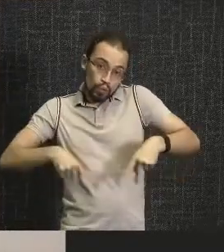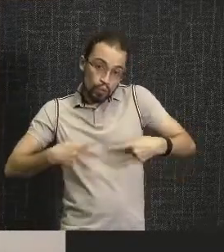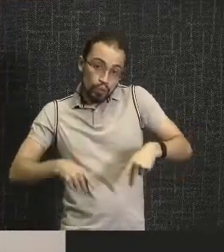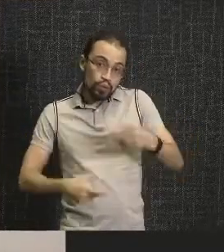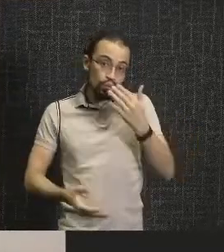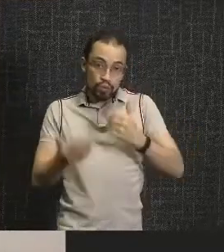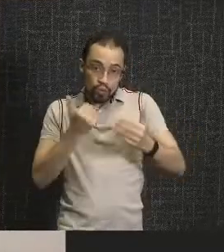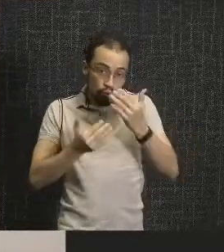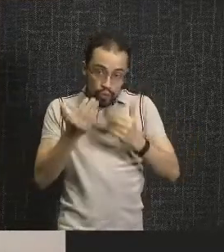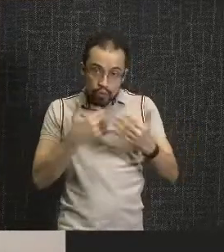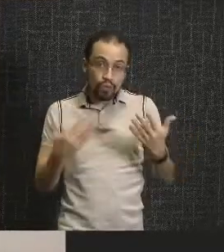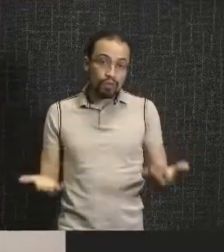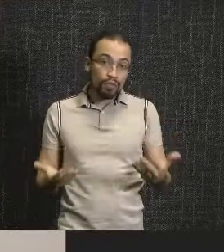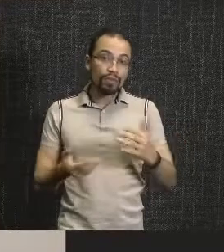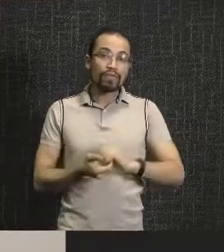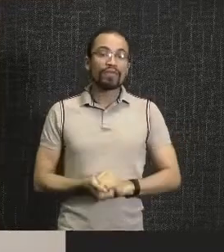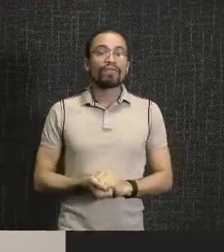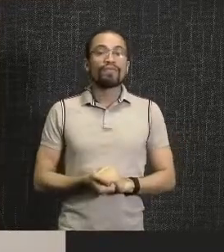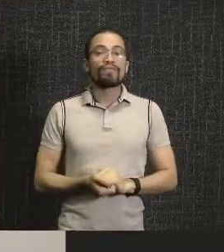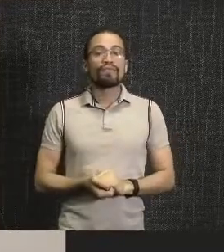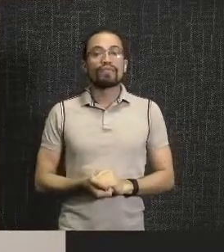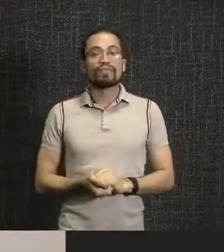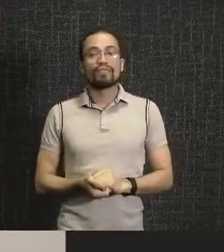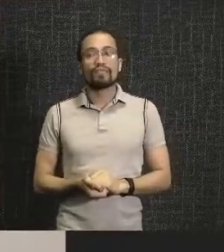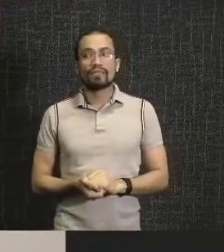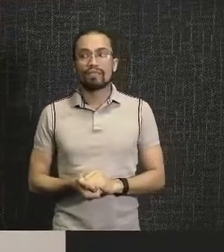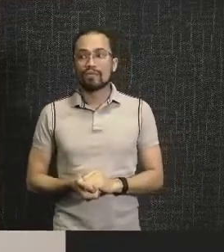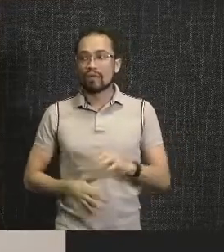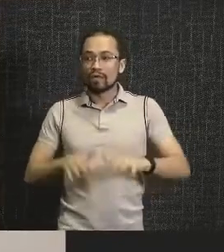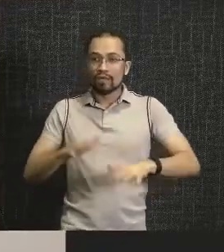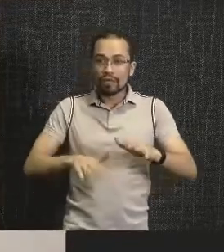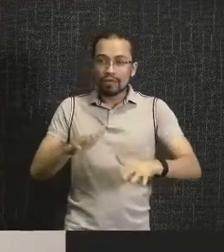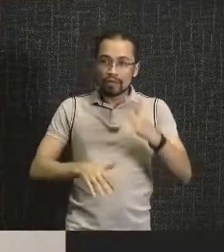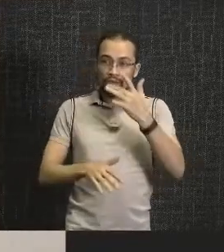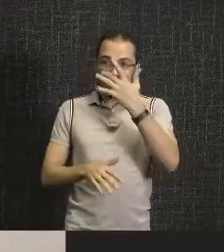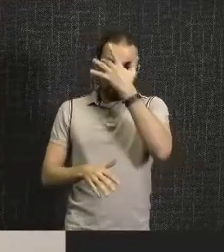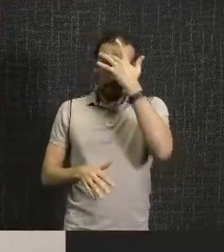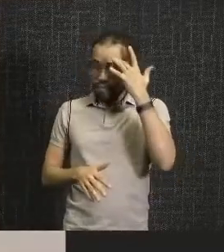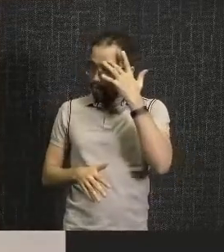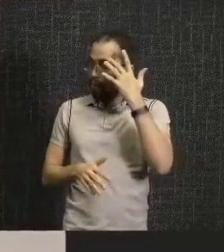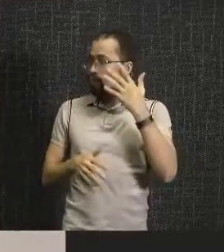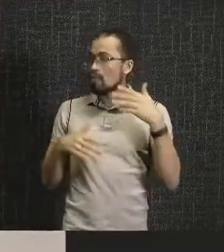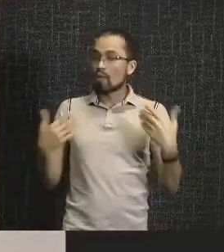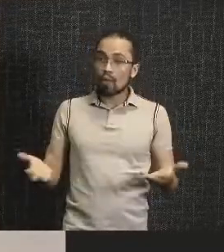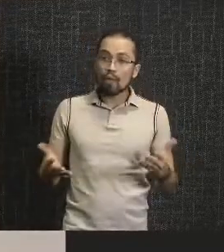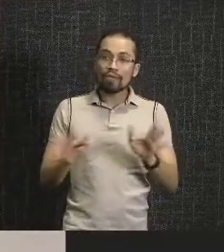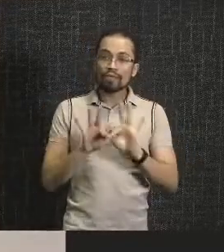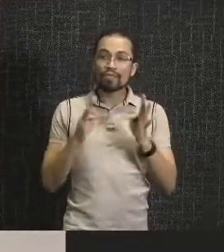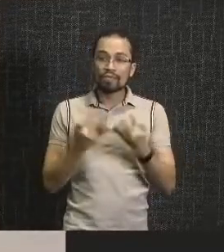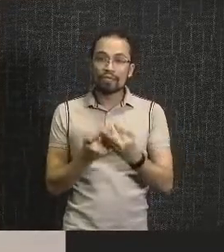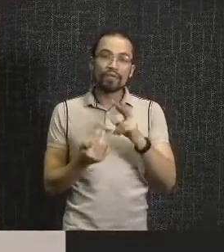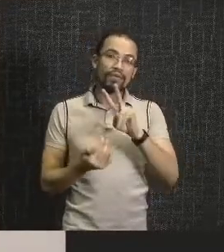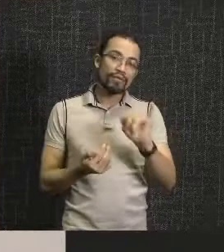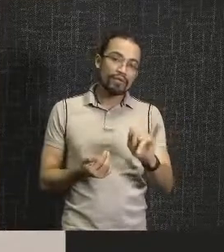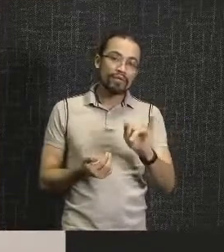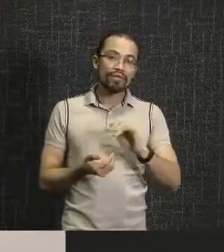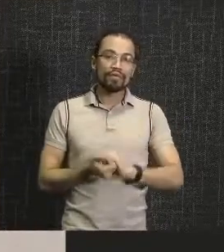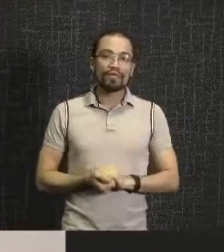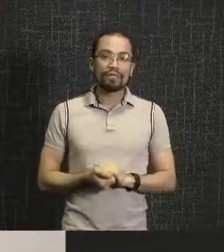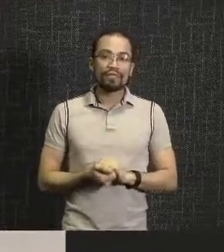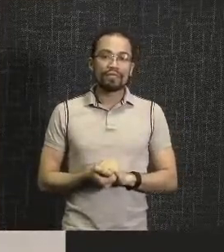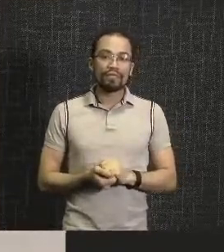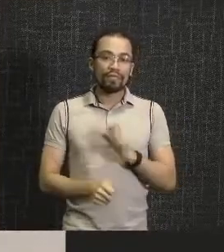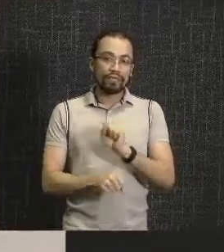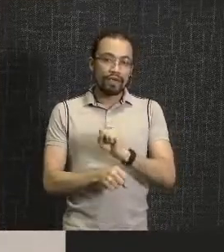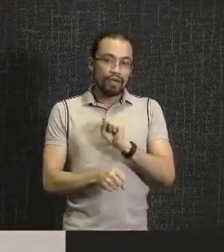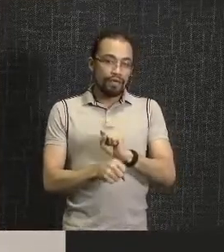essa mudança, ela muitas vezes motiva a empresa a saber quais são as famílias ali que estão